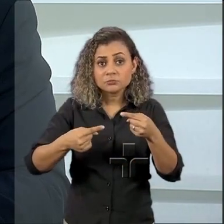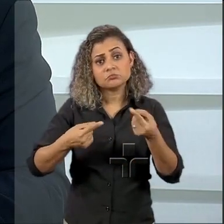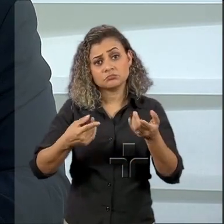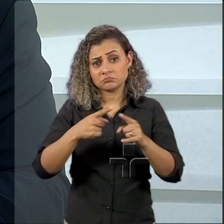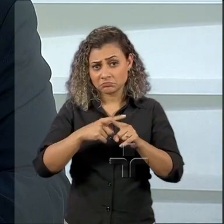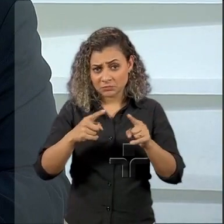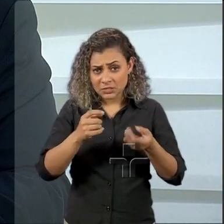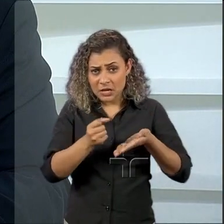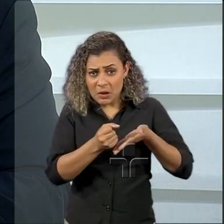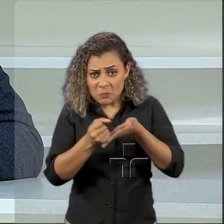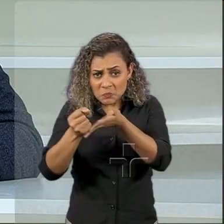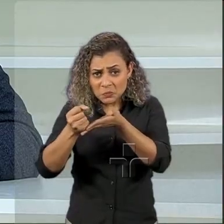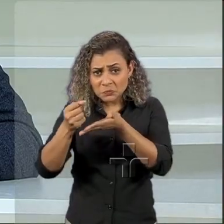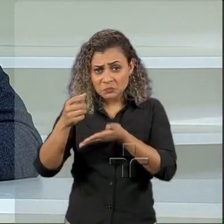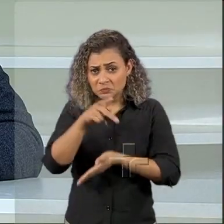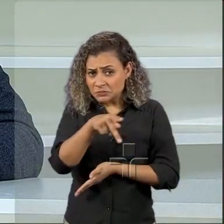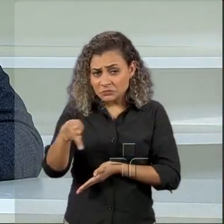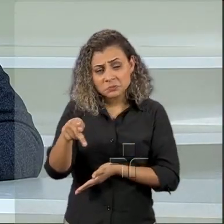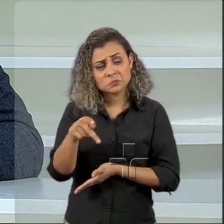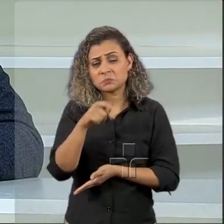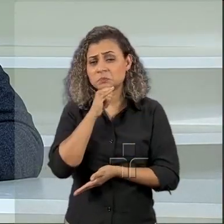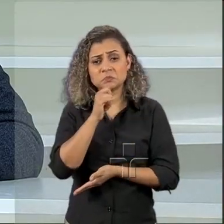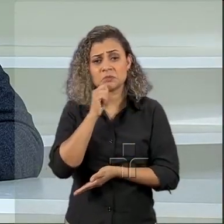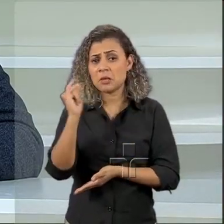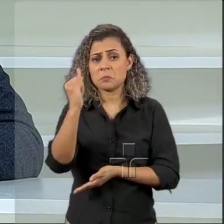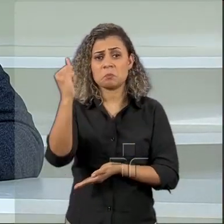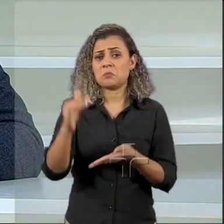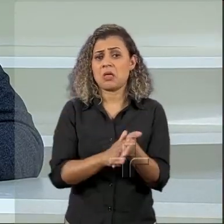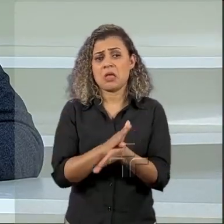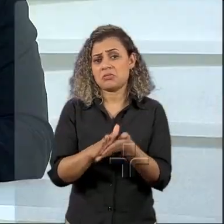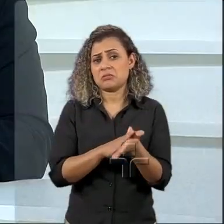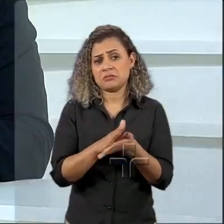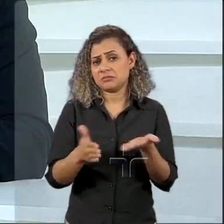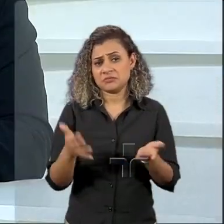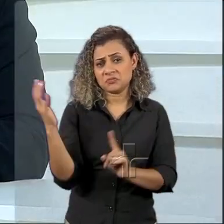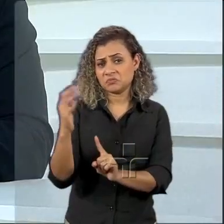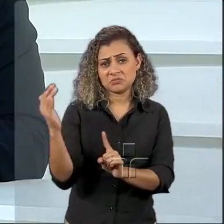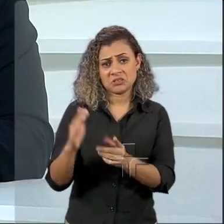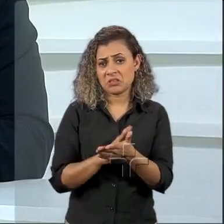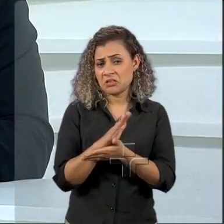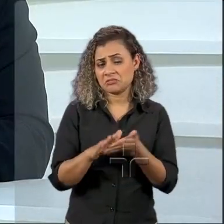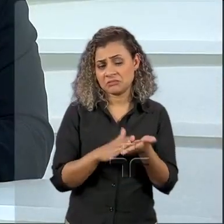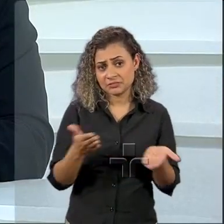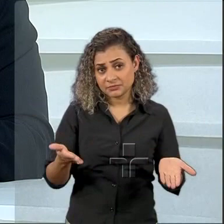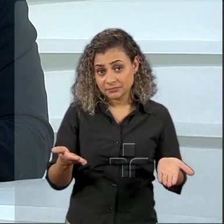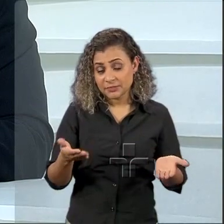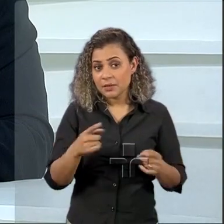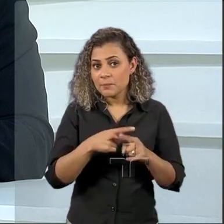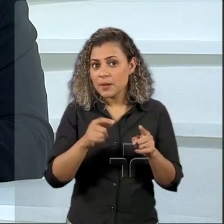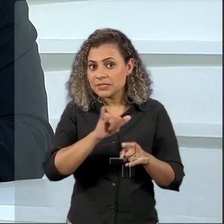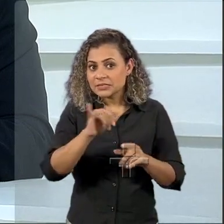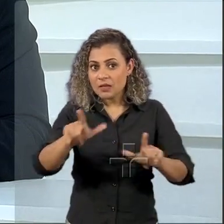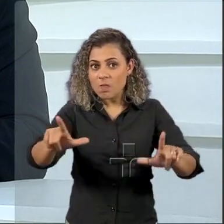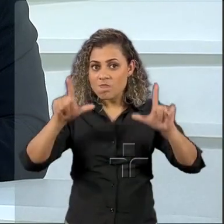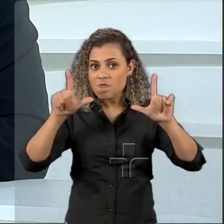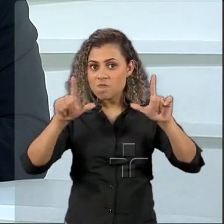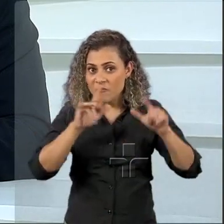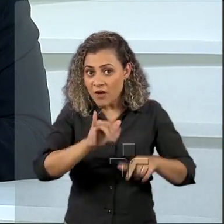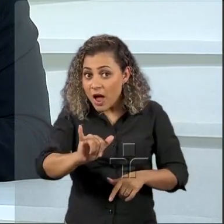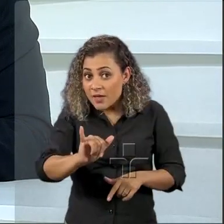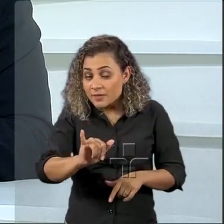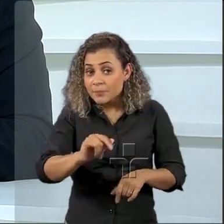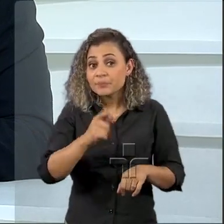o apoio ao presidente vai ser a questão determinante. Né? Agora, a questão é ver o quanto isso vai aparecer. Há mais tempo,